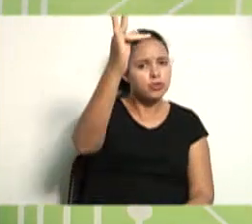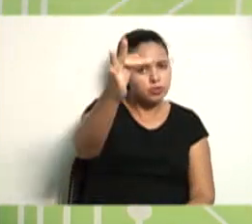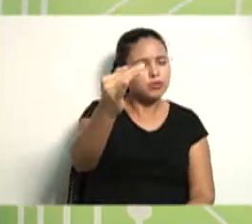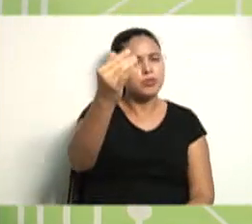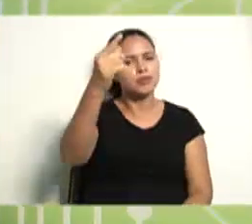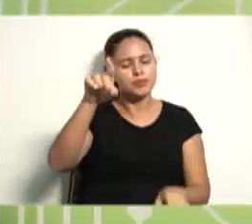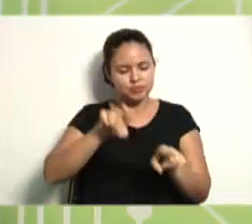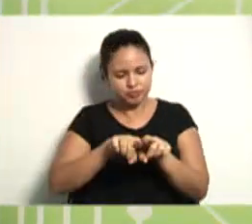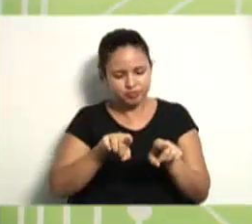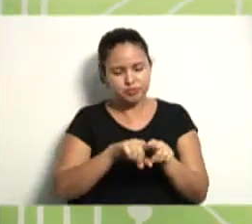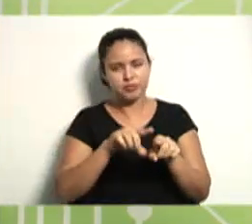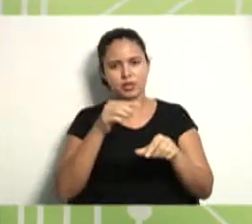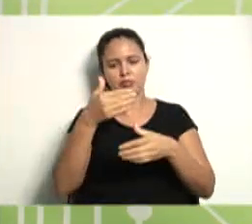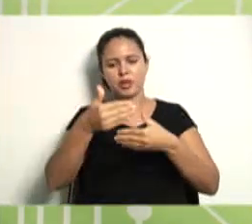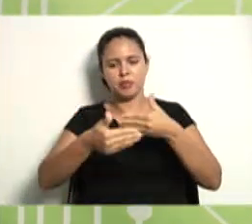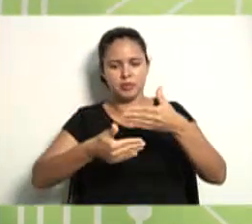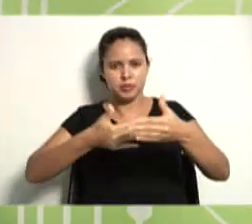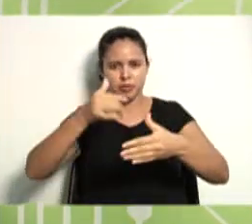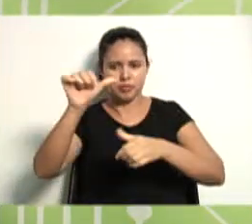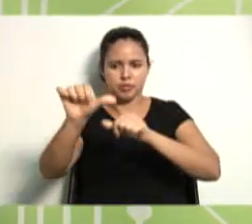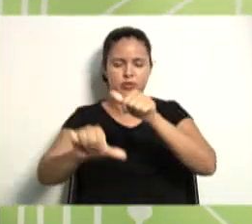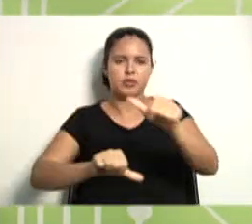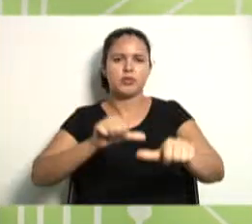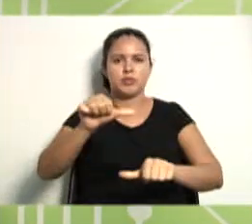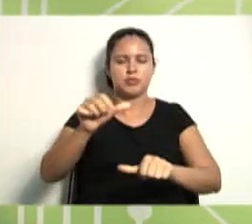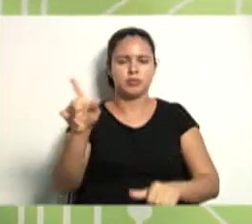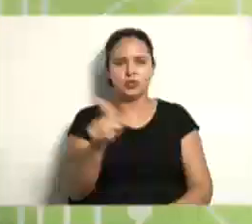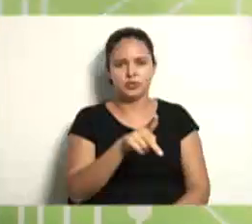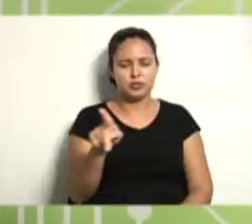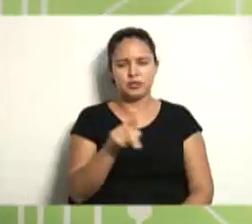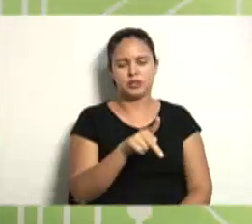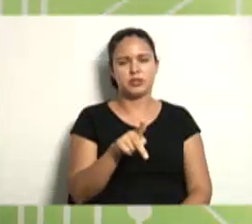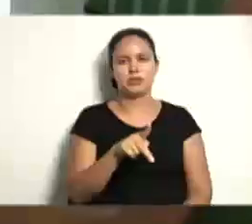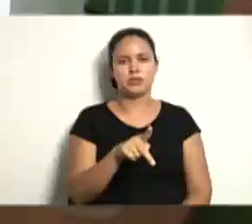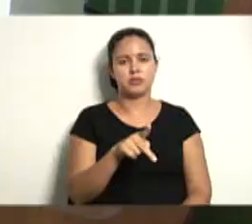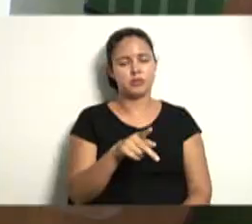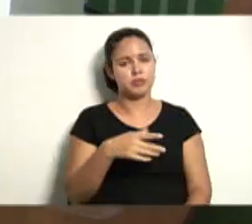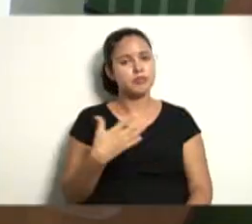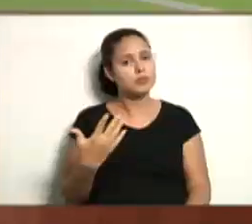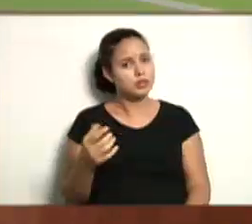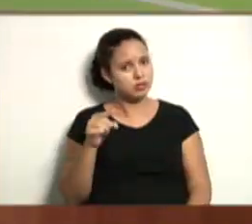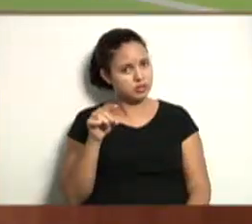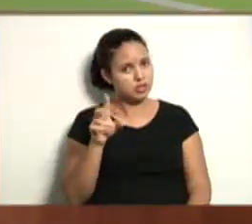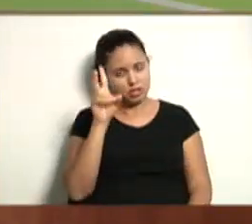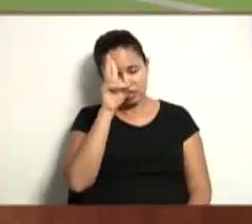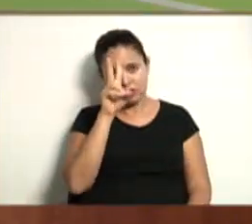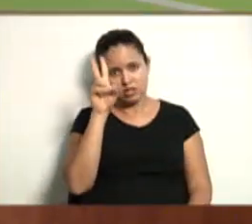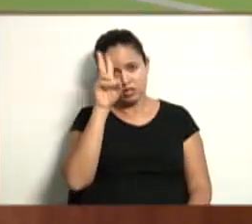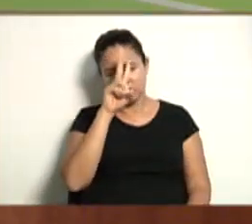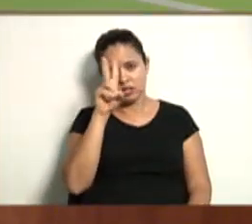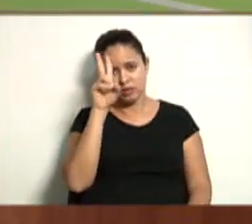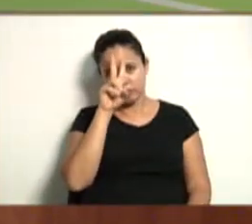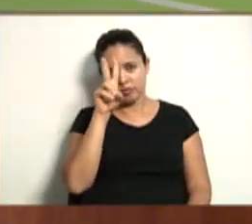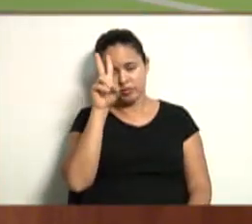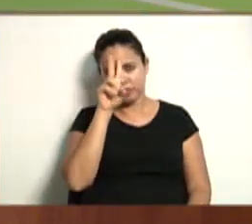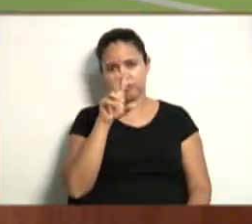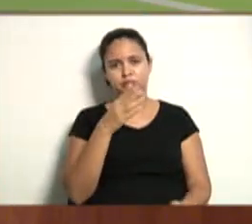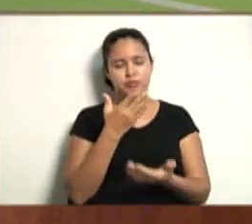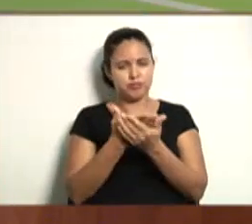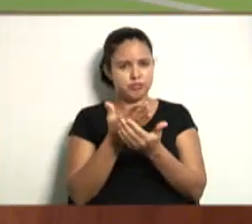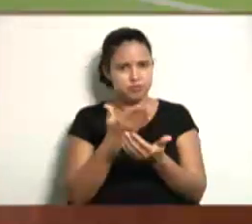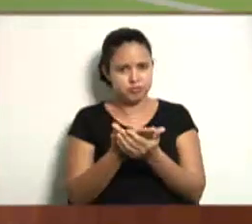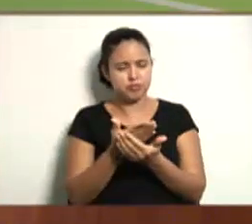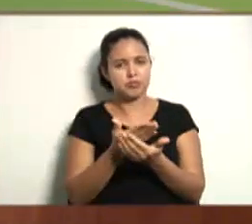resultado da relação entre os homens. Professor? Ei, você lembra daquela estudante que eu